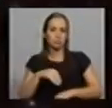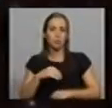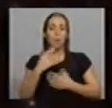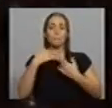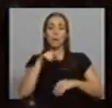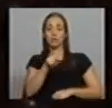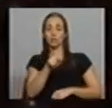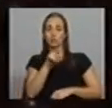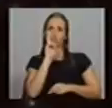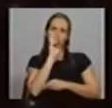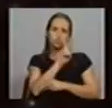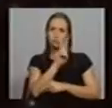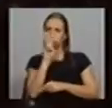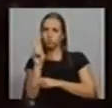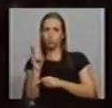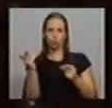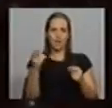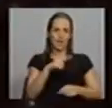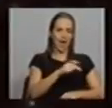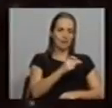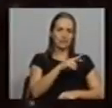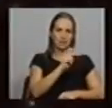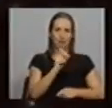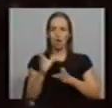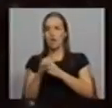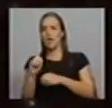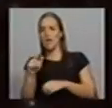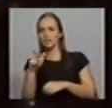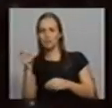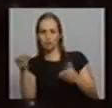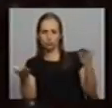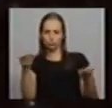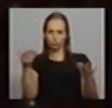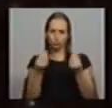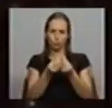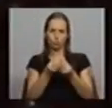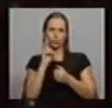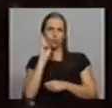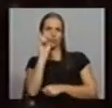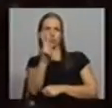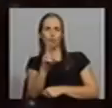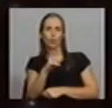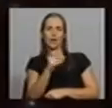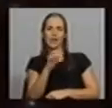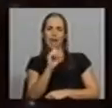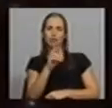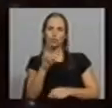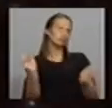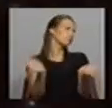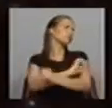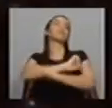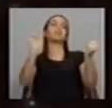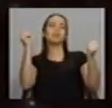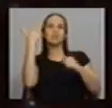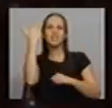duas observações juntaram, encontraram uma explosão de raios-x 100 vezes mais brilhante do que o